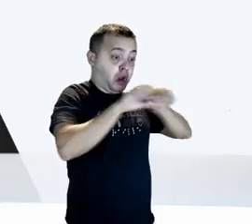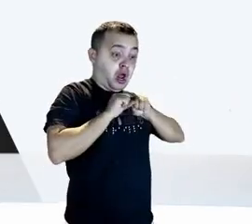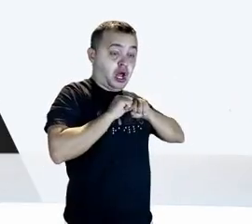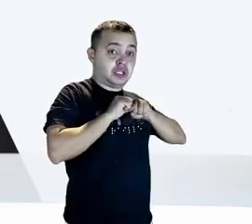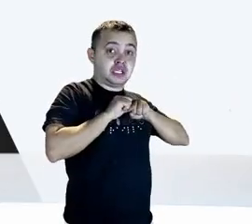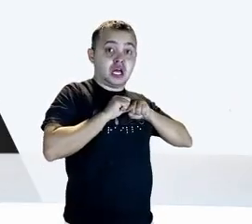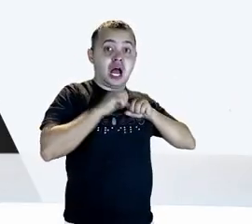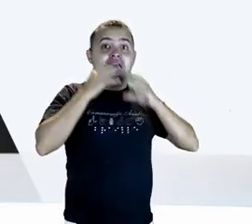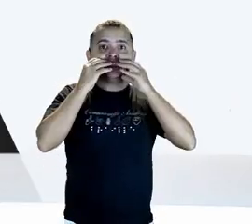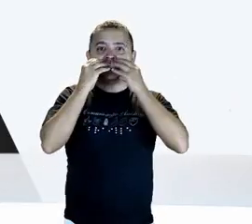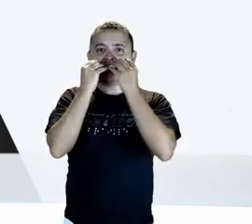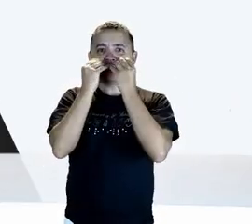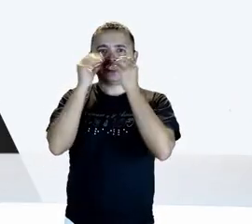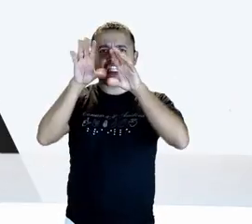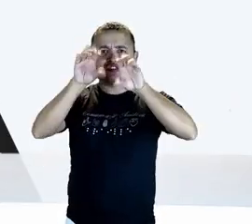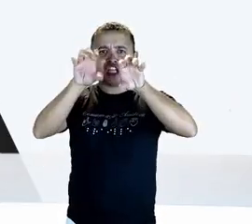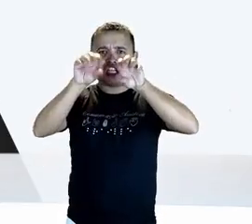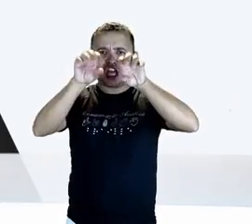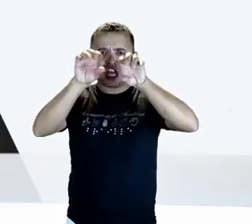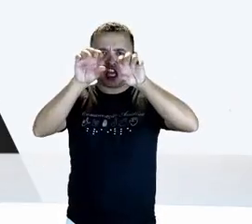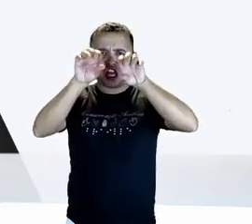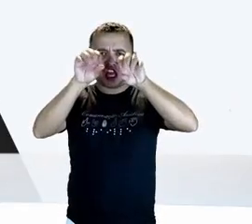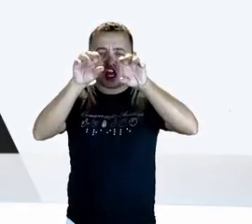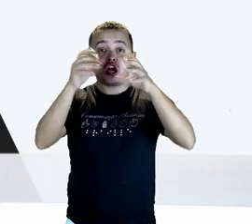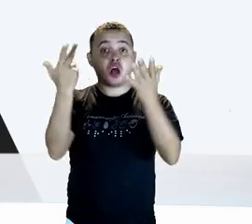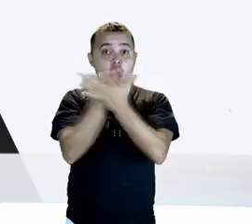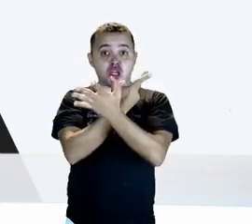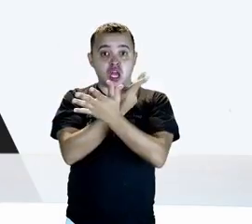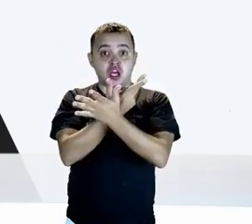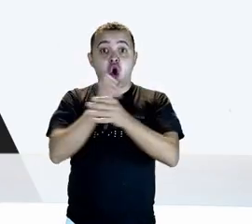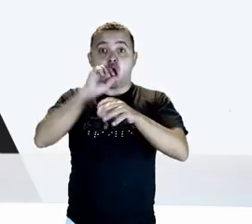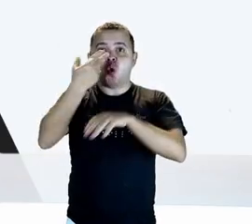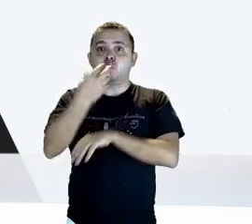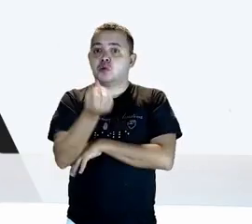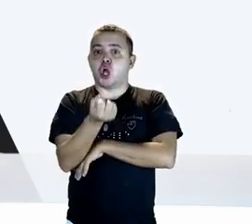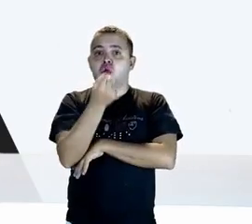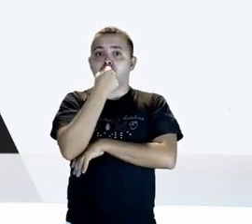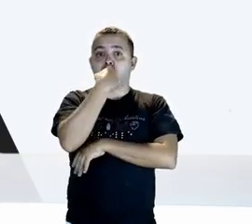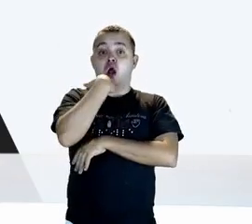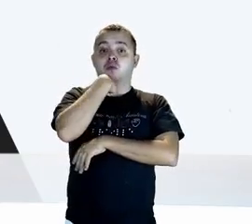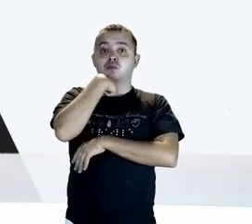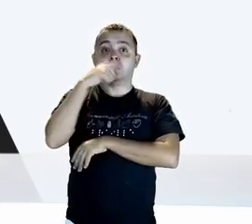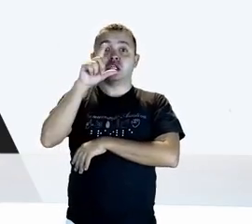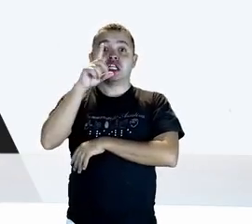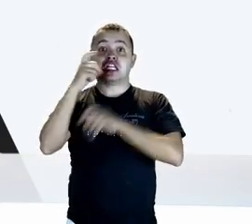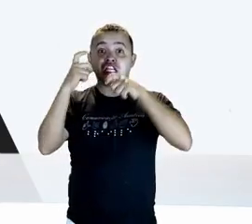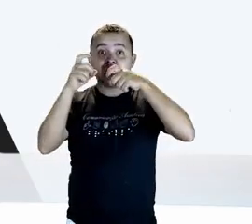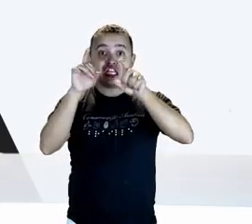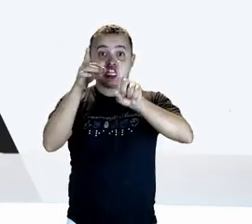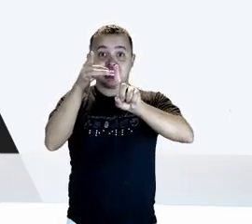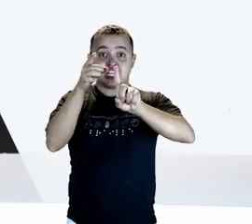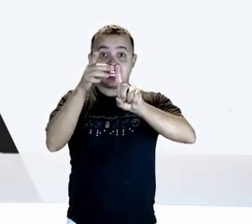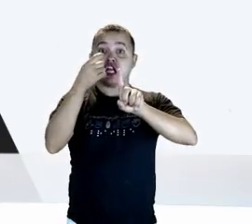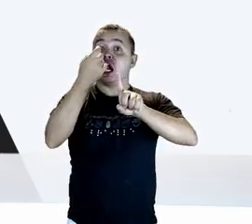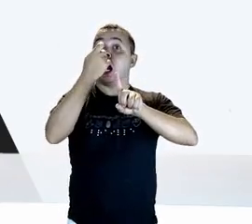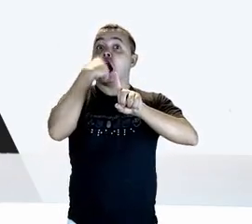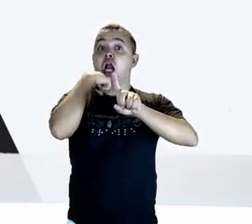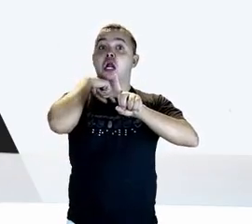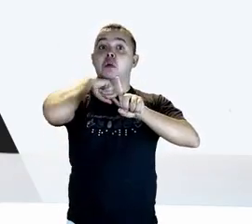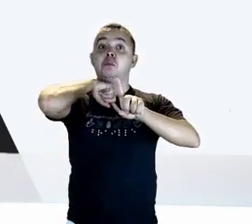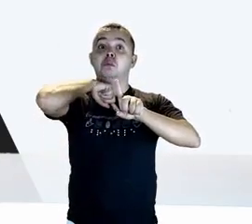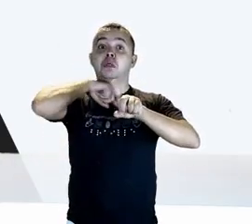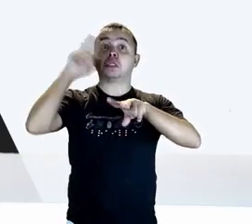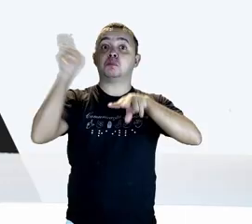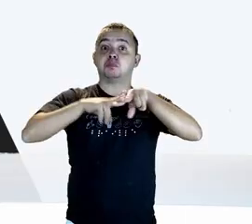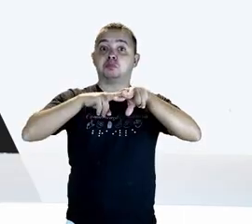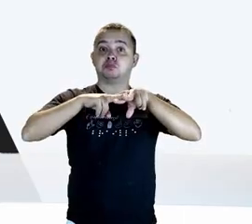elétrico, elas podem bater os dentes, né? E acabar engolindo dentes, aí pode impedir a passagem das vias